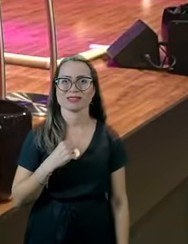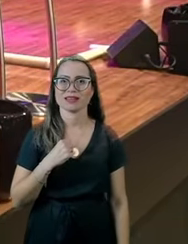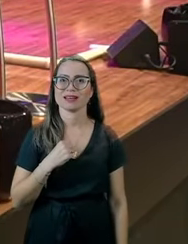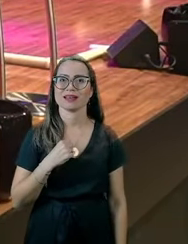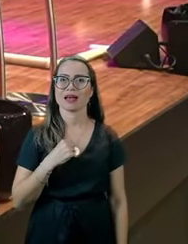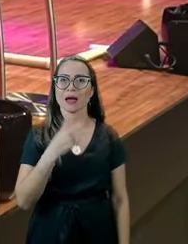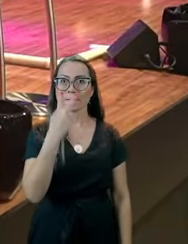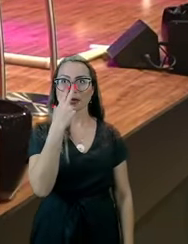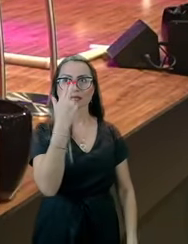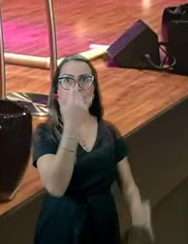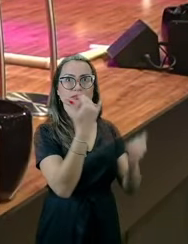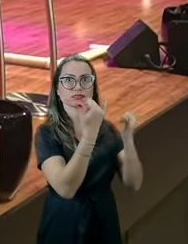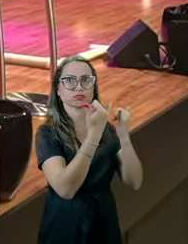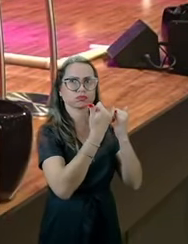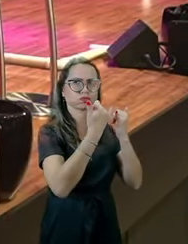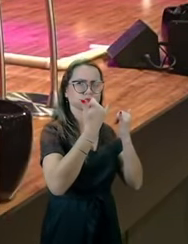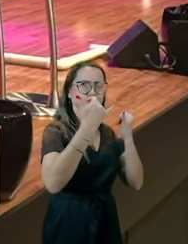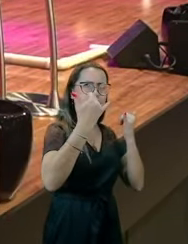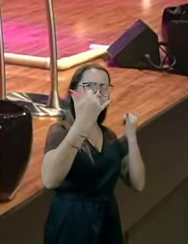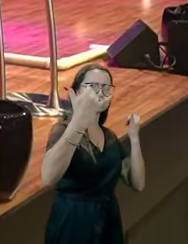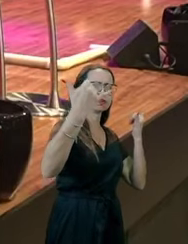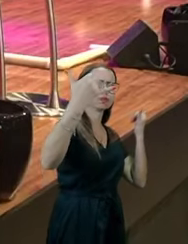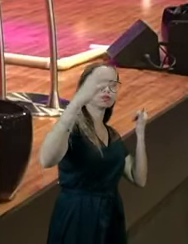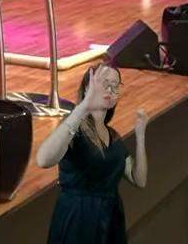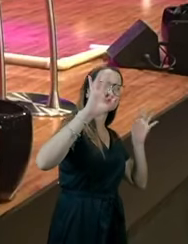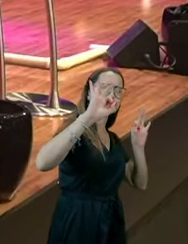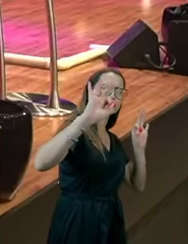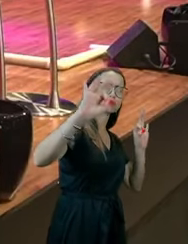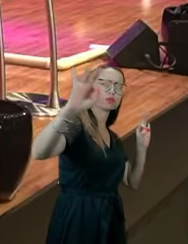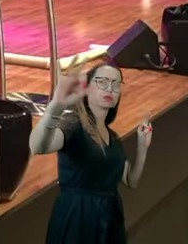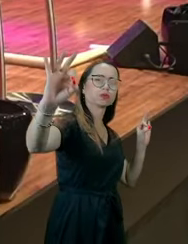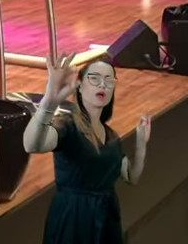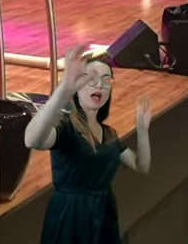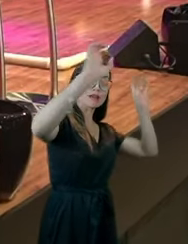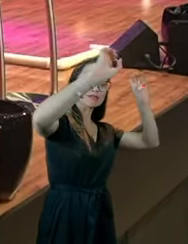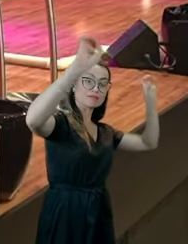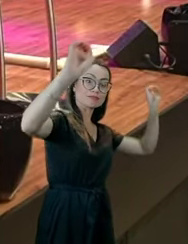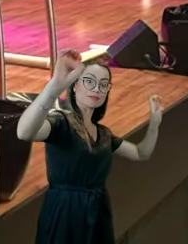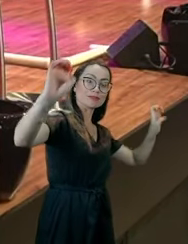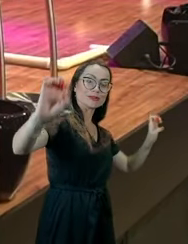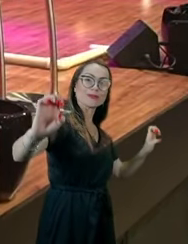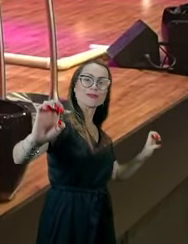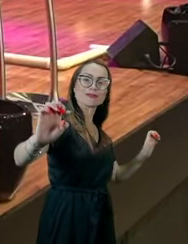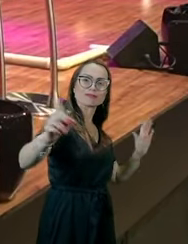conexão a longas distâncias. Eles são estruturados para isso.